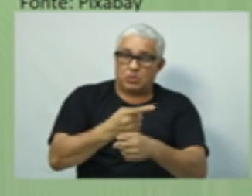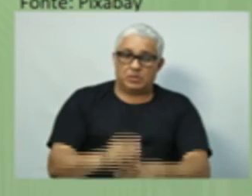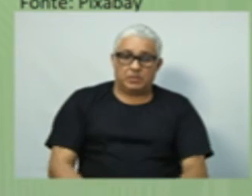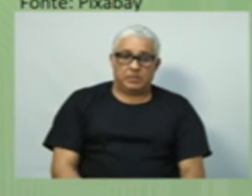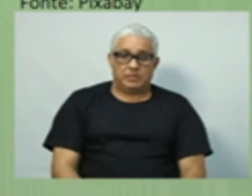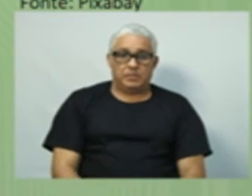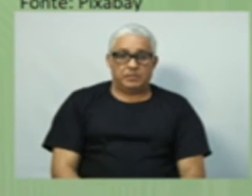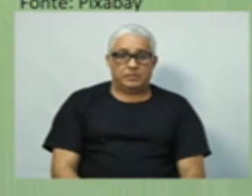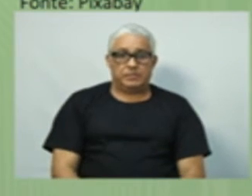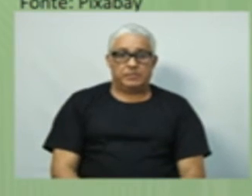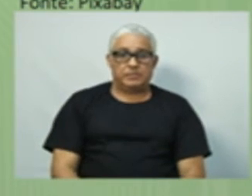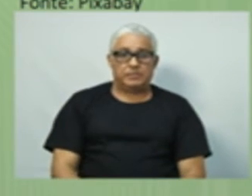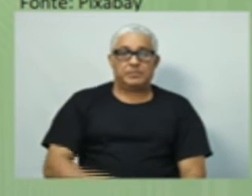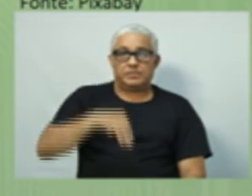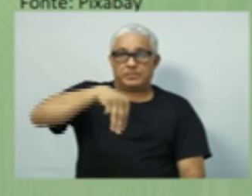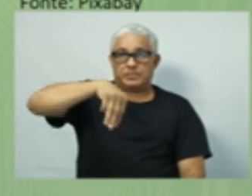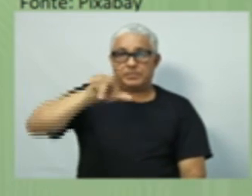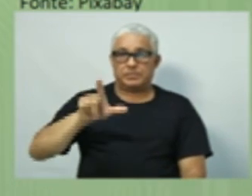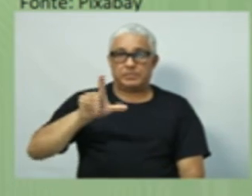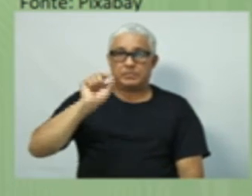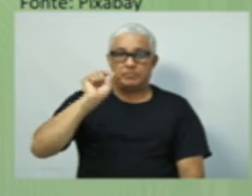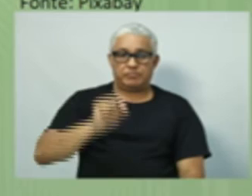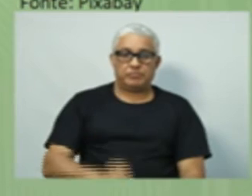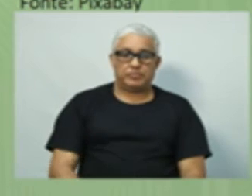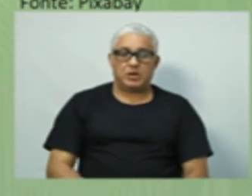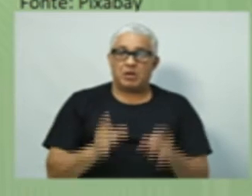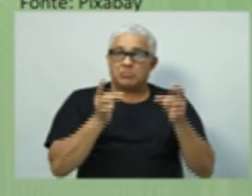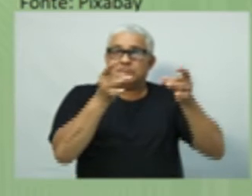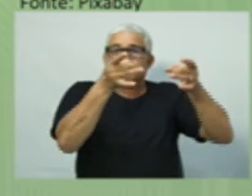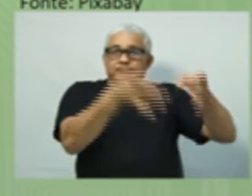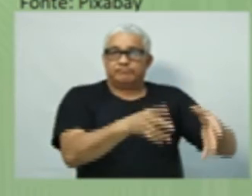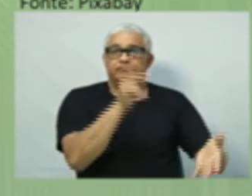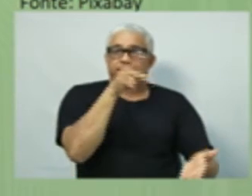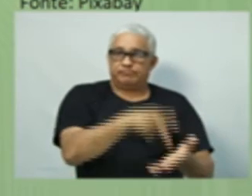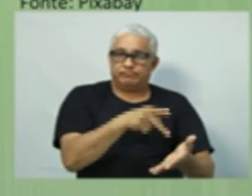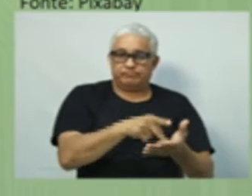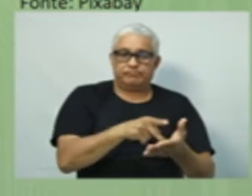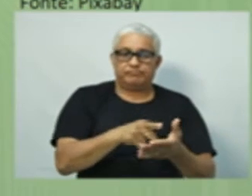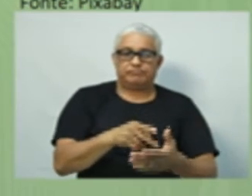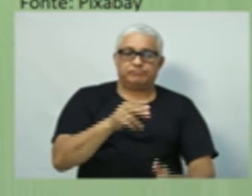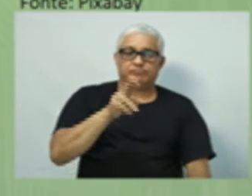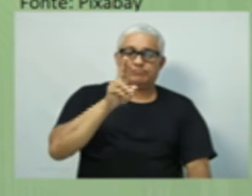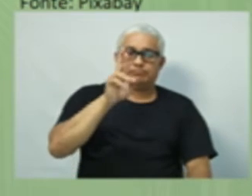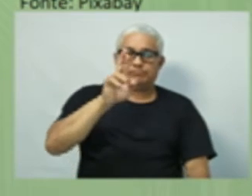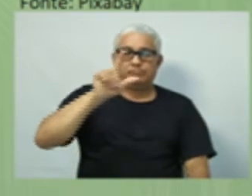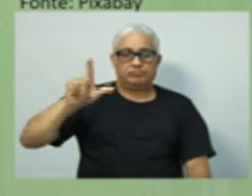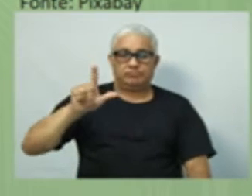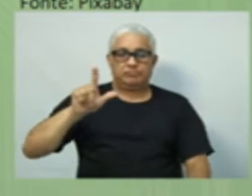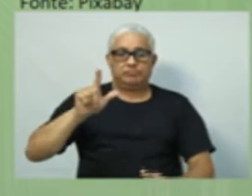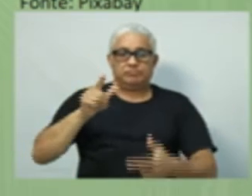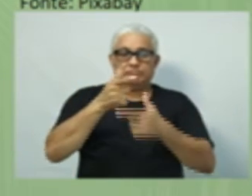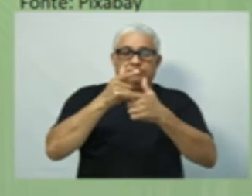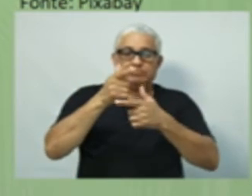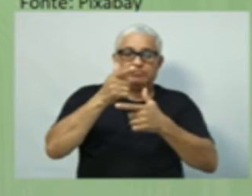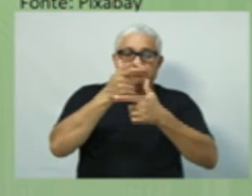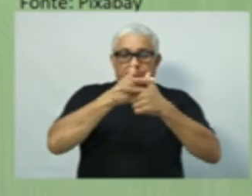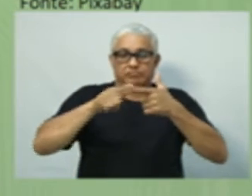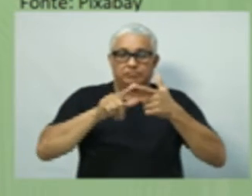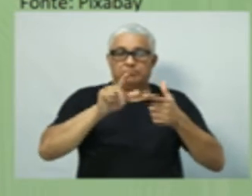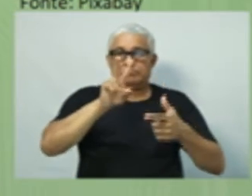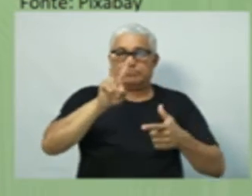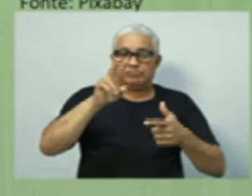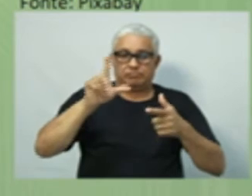margem líquida a margem líquida quanto sobrou de fato é o resultado líquido - vendas líquidas margem líquida